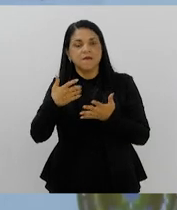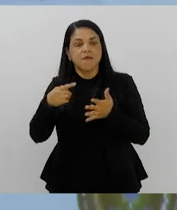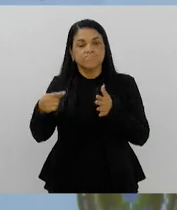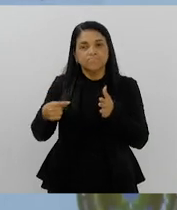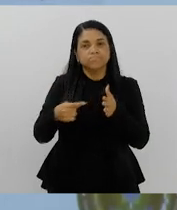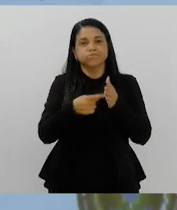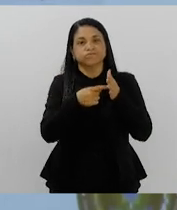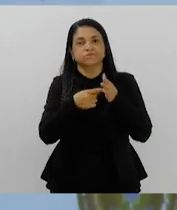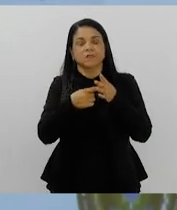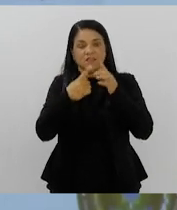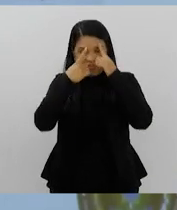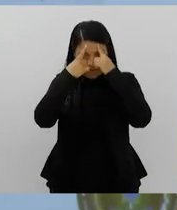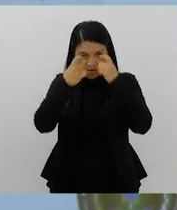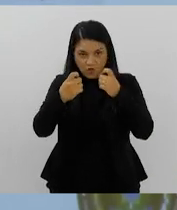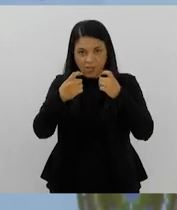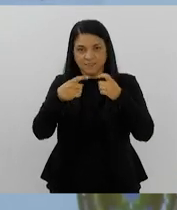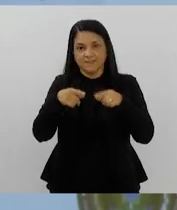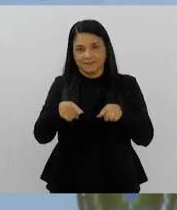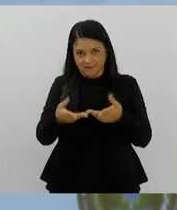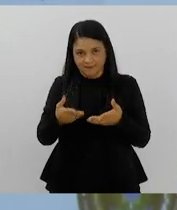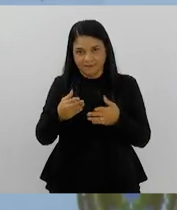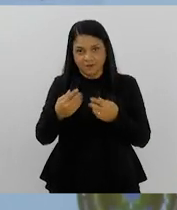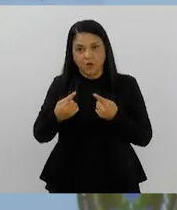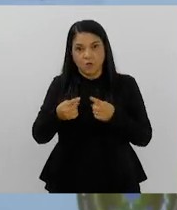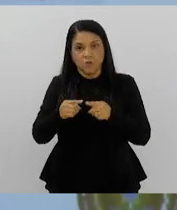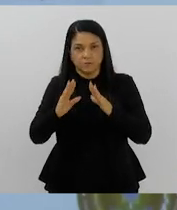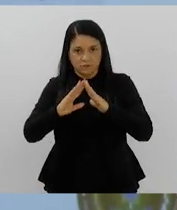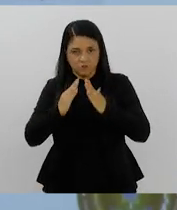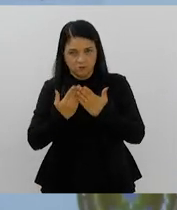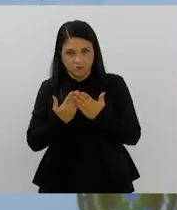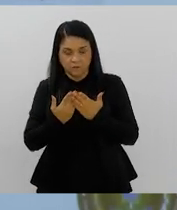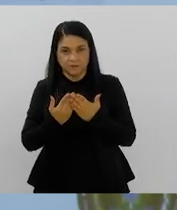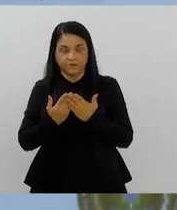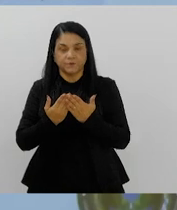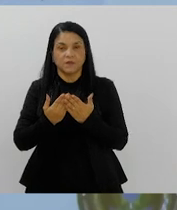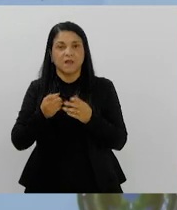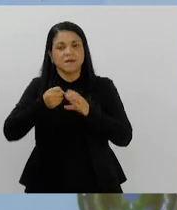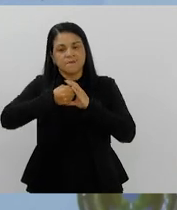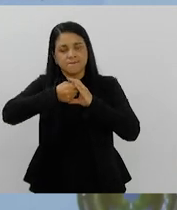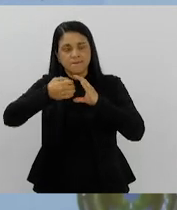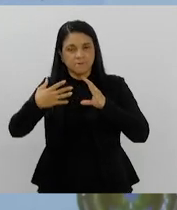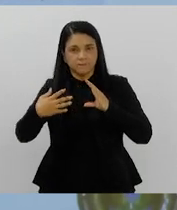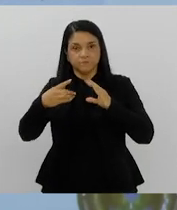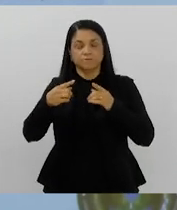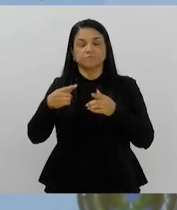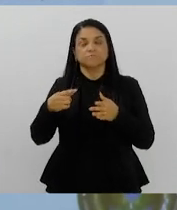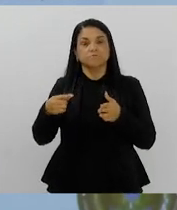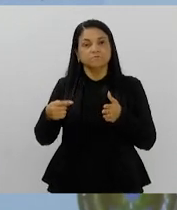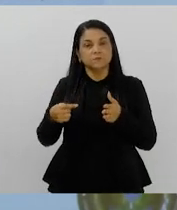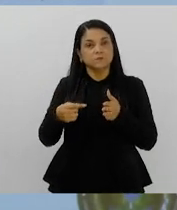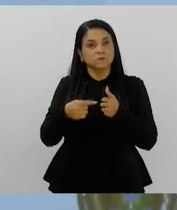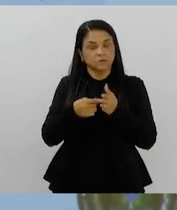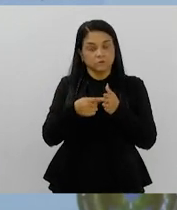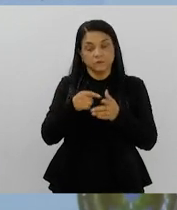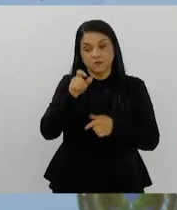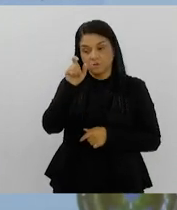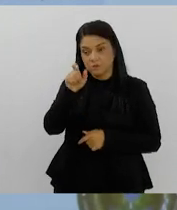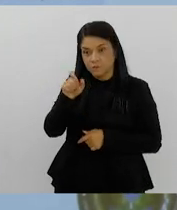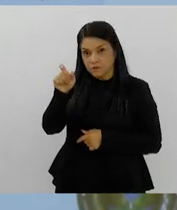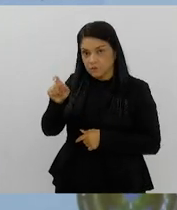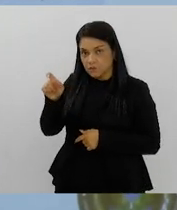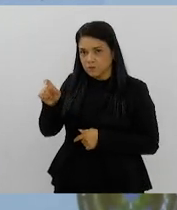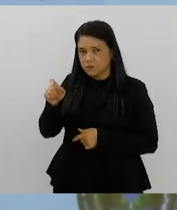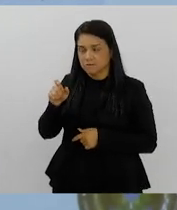violenta. Sobre as características das denúncias, em relação aos suspeitos... A